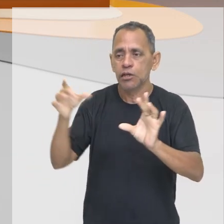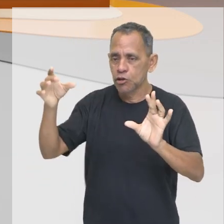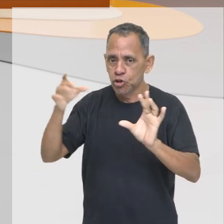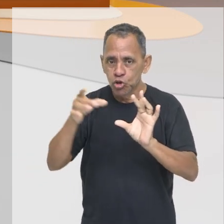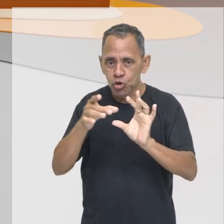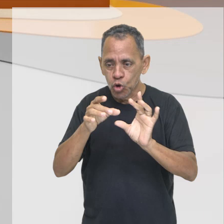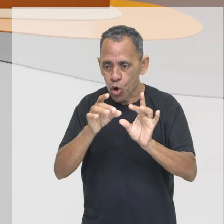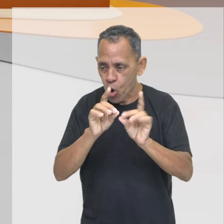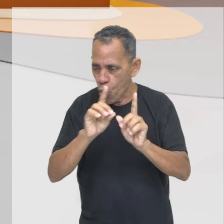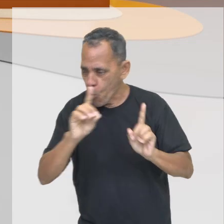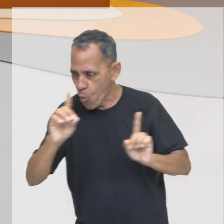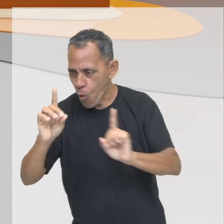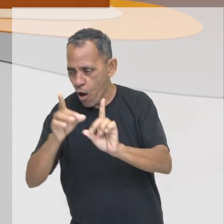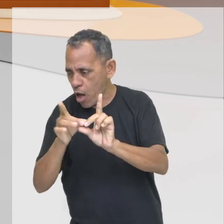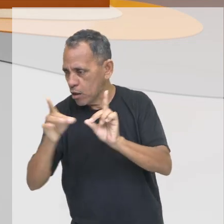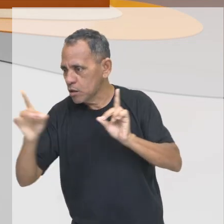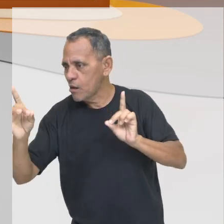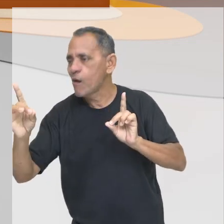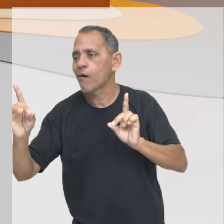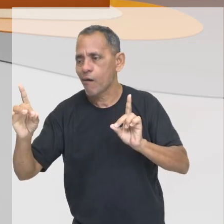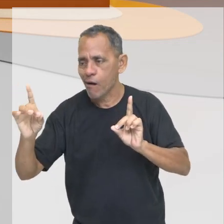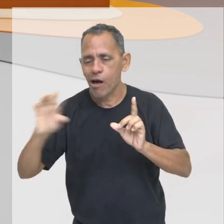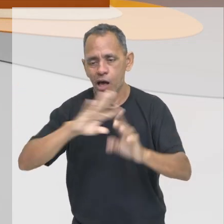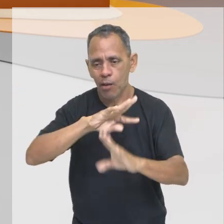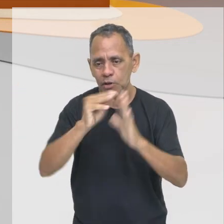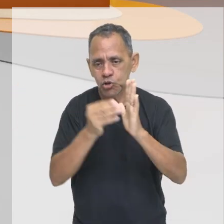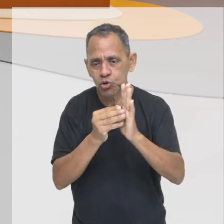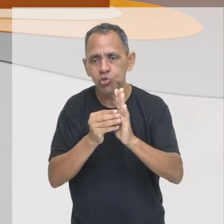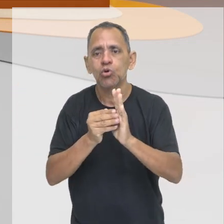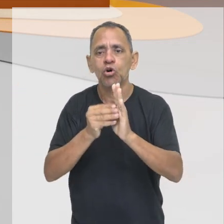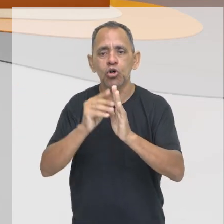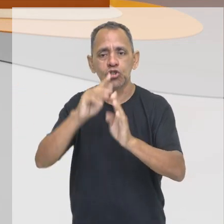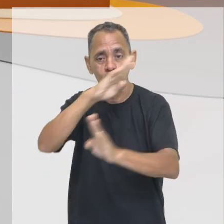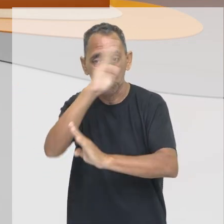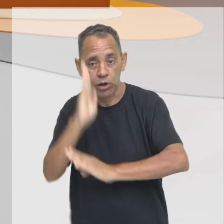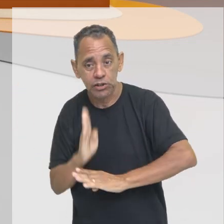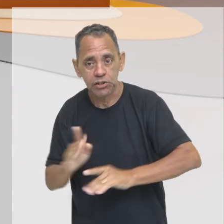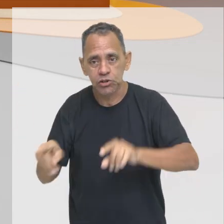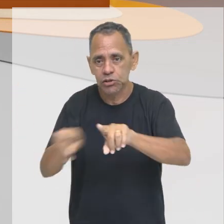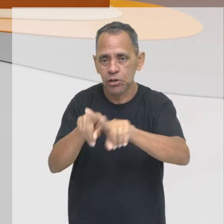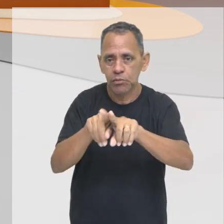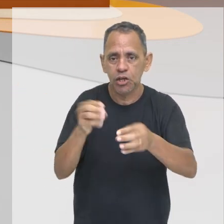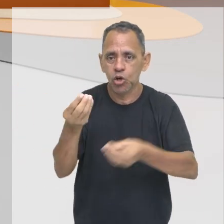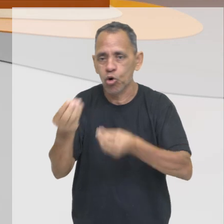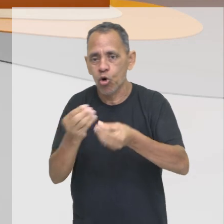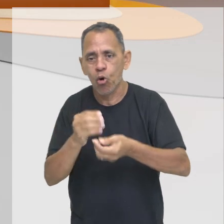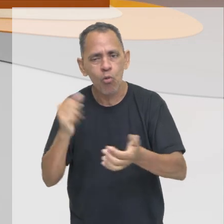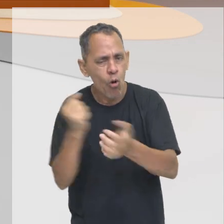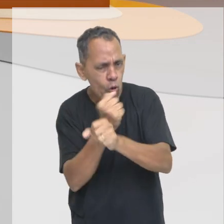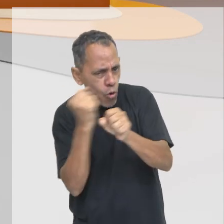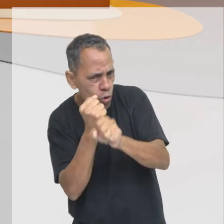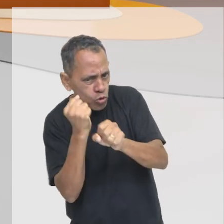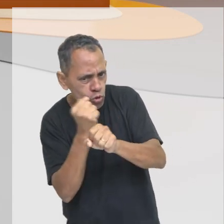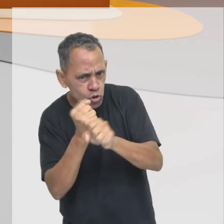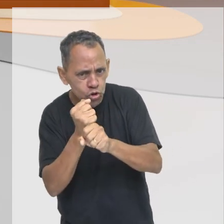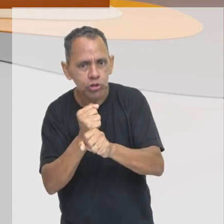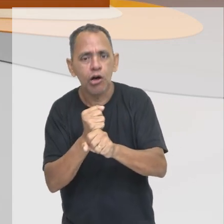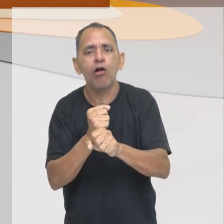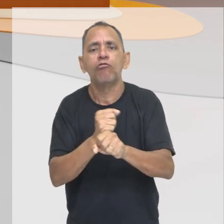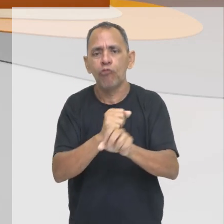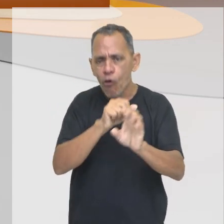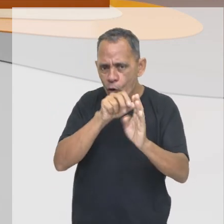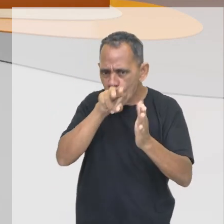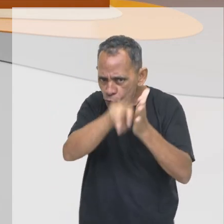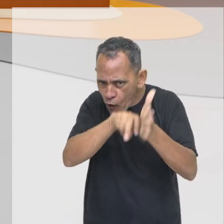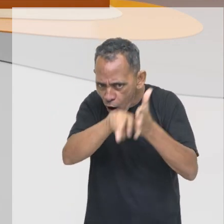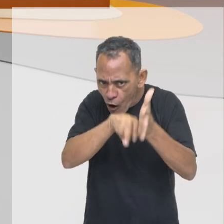a Amazônia ao restante ao restante do Brasil. Mas, professor, como é que se deu a cabo esses projetos, professor? Qual